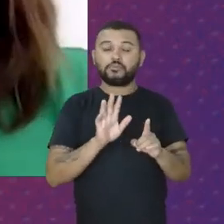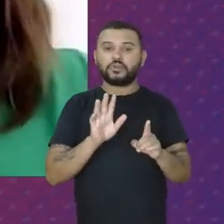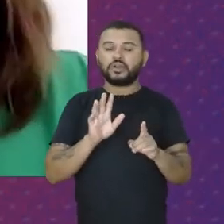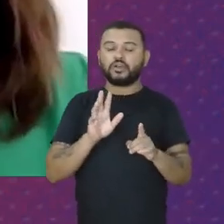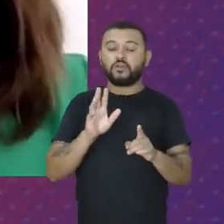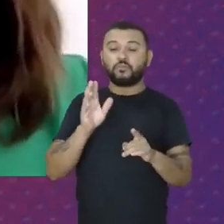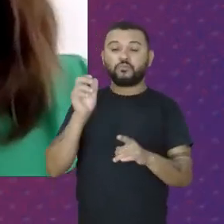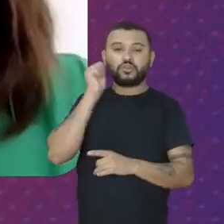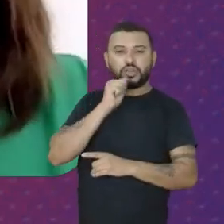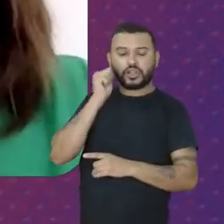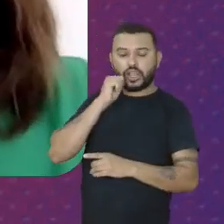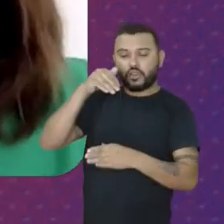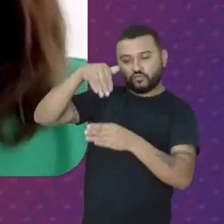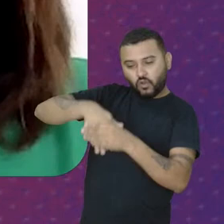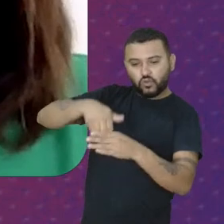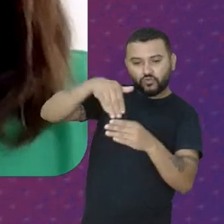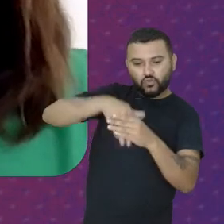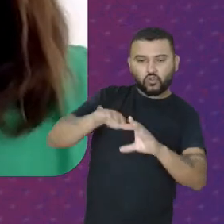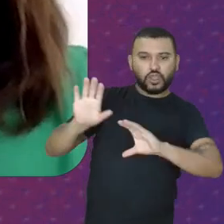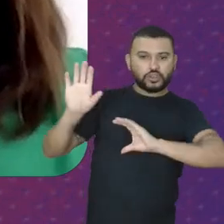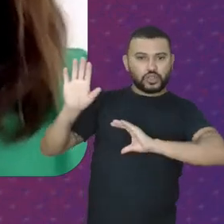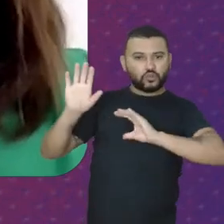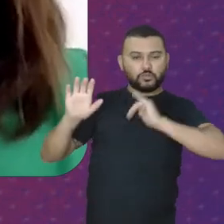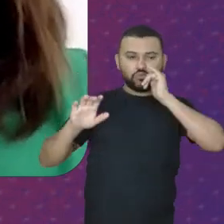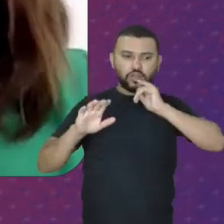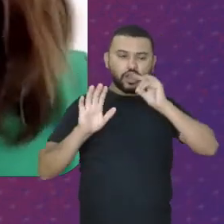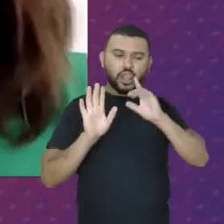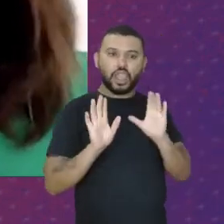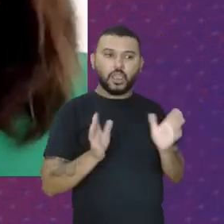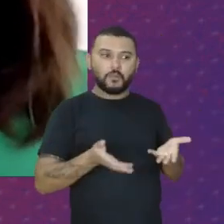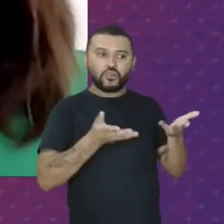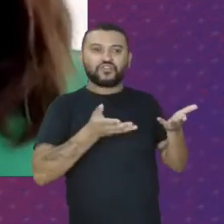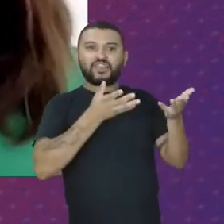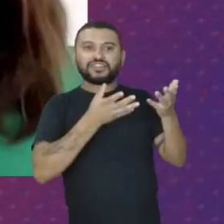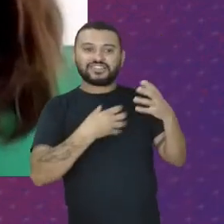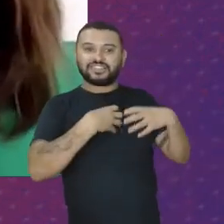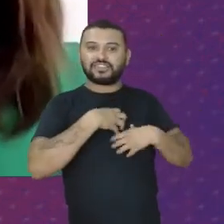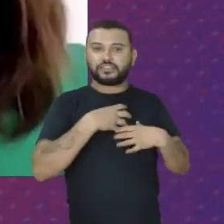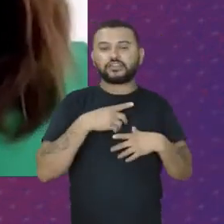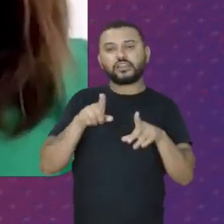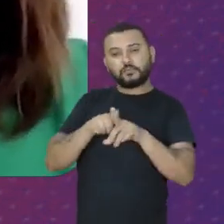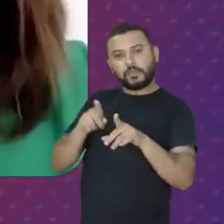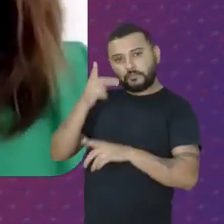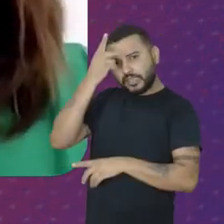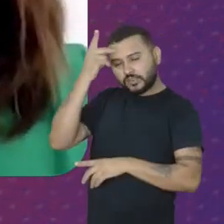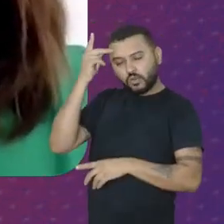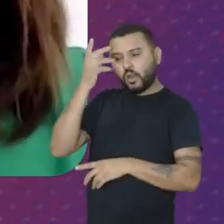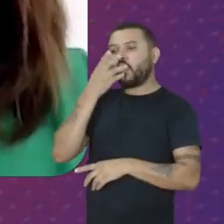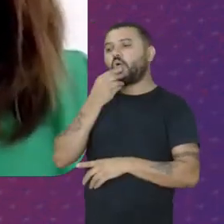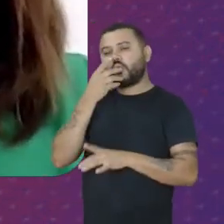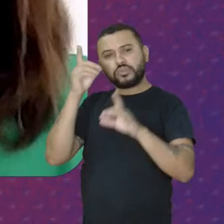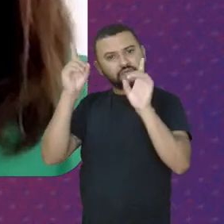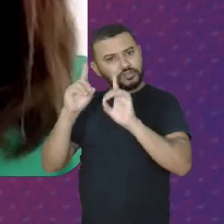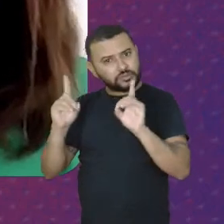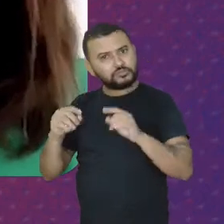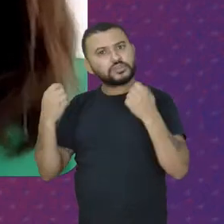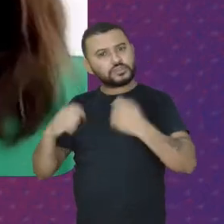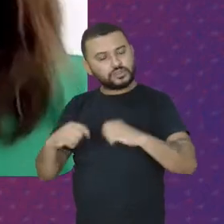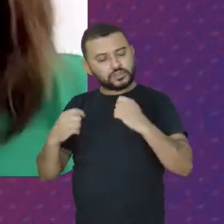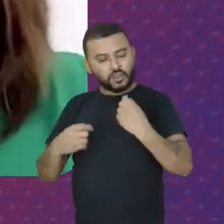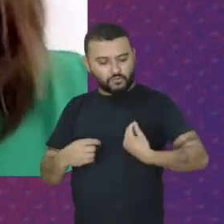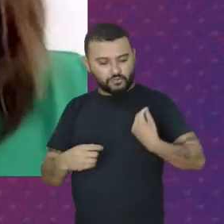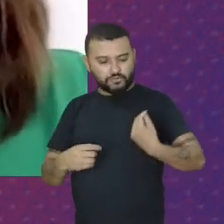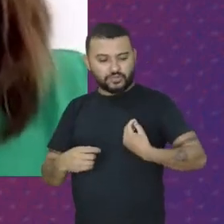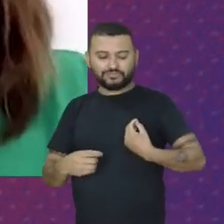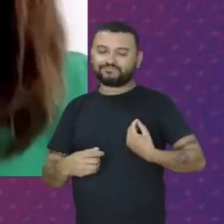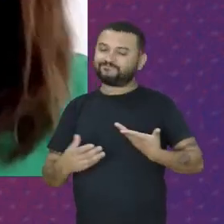candidaturas femininas e com o mesmo masculina de pessoas com deficiência. Realidade